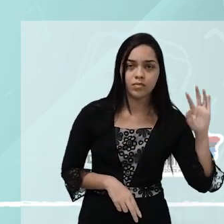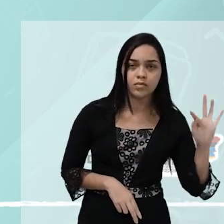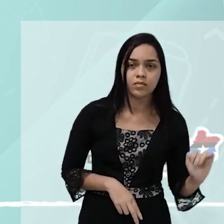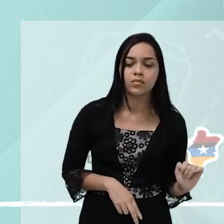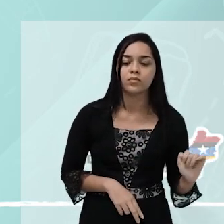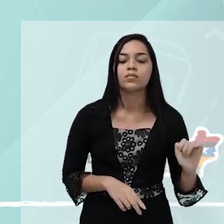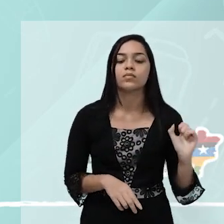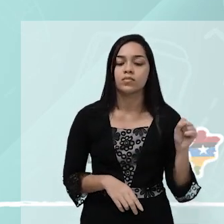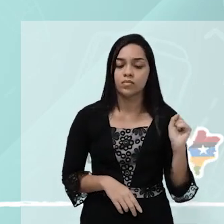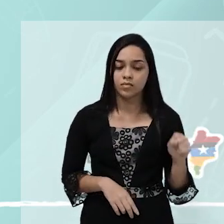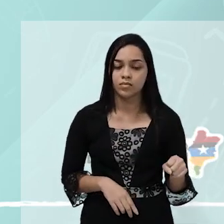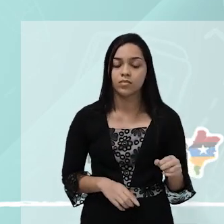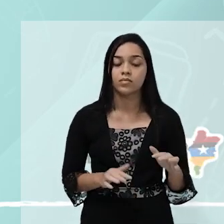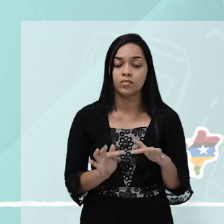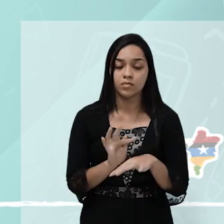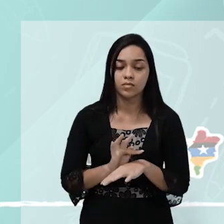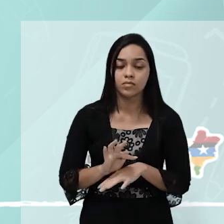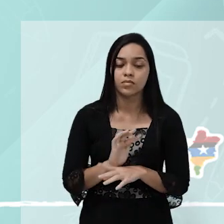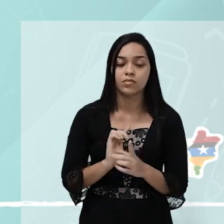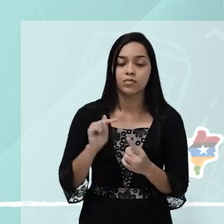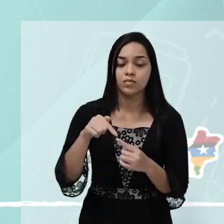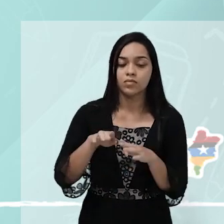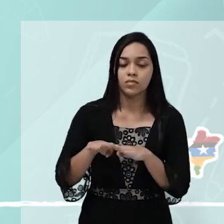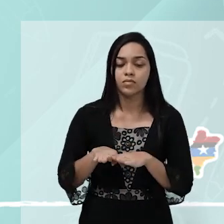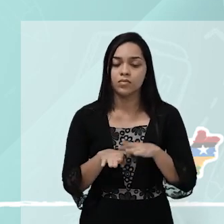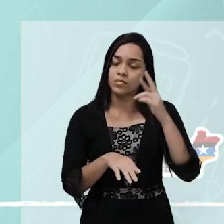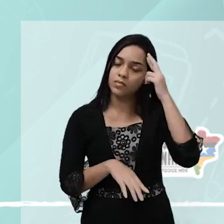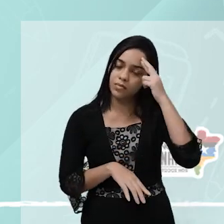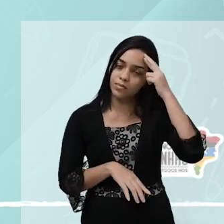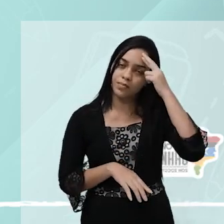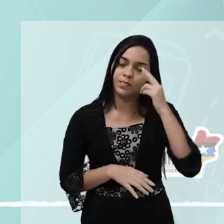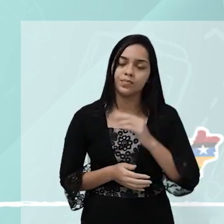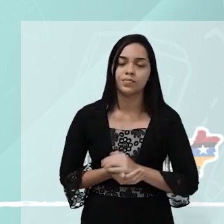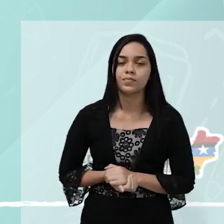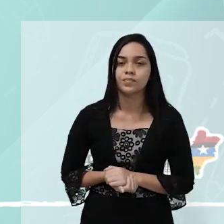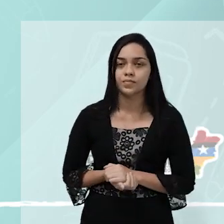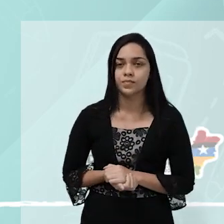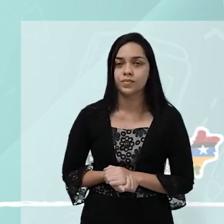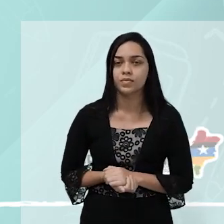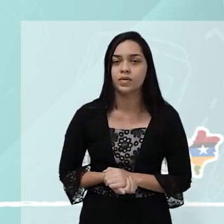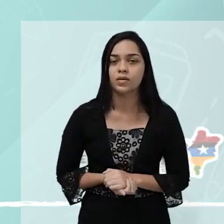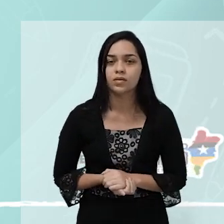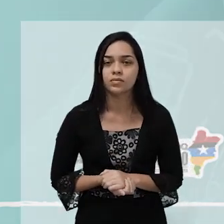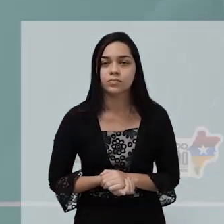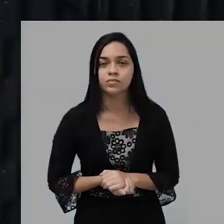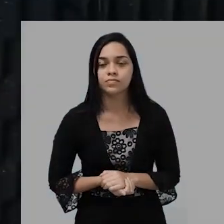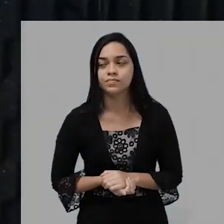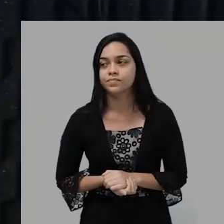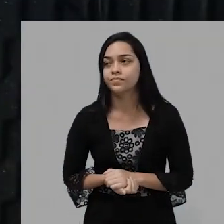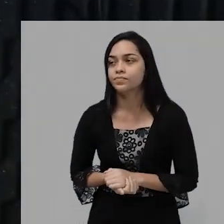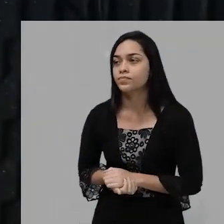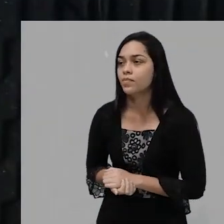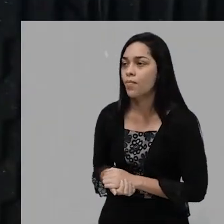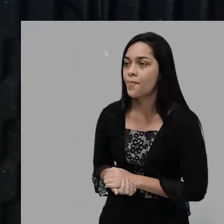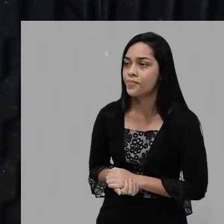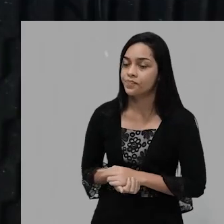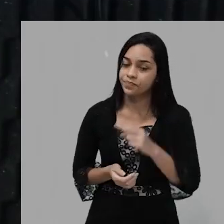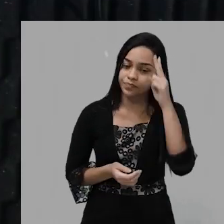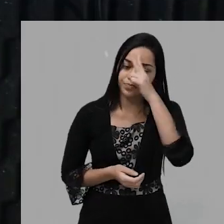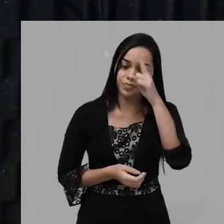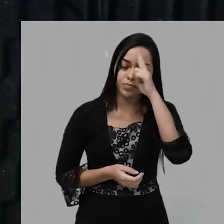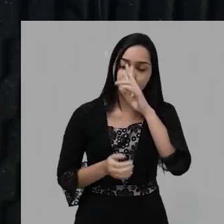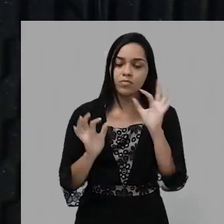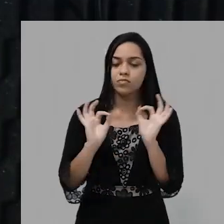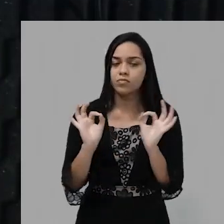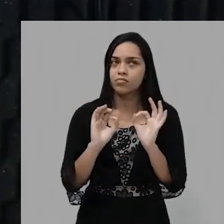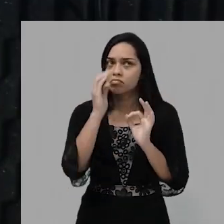era culta, formal, objetiva, equilibrada e racional. Então, lembre-se, nada